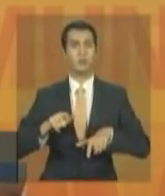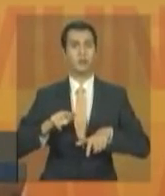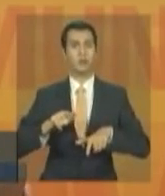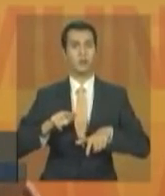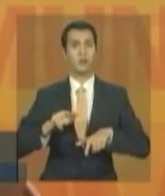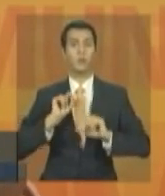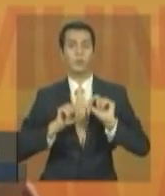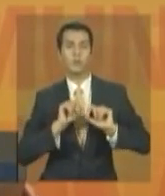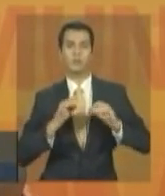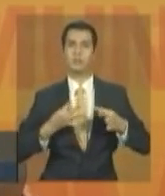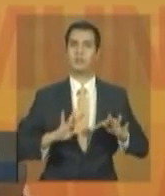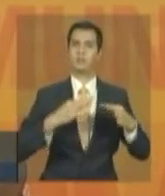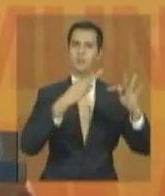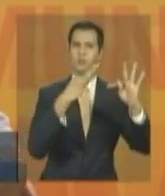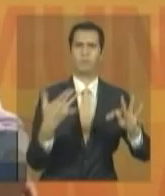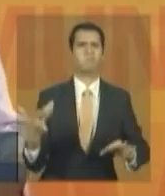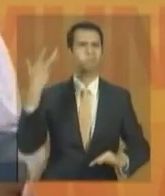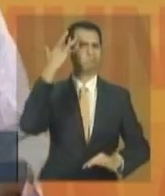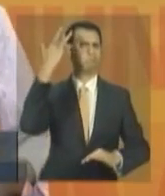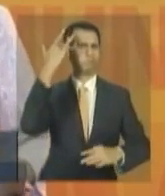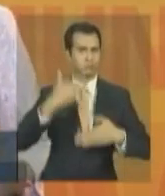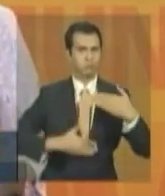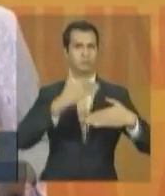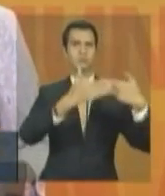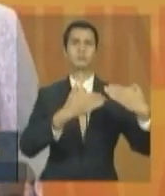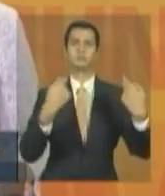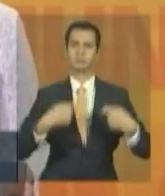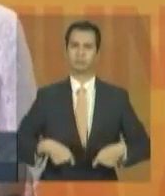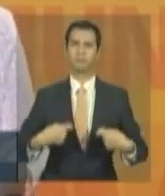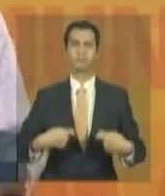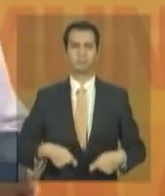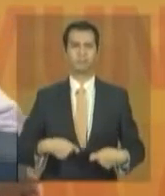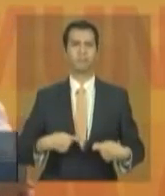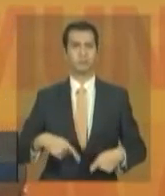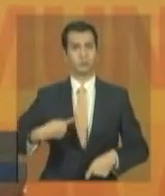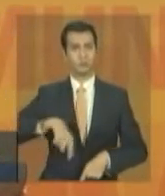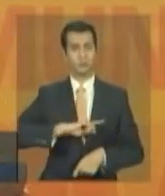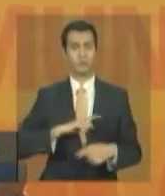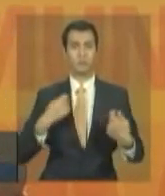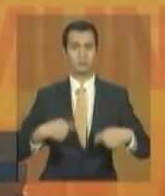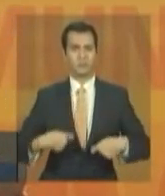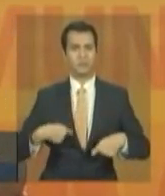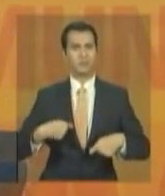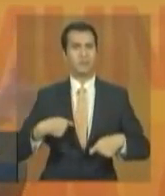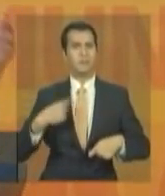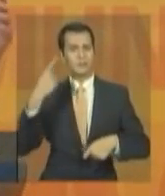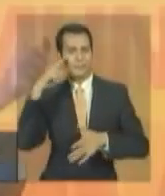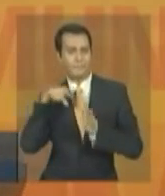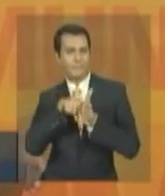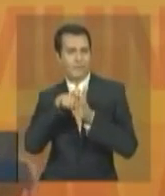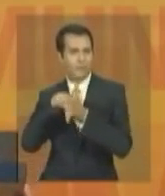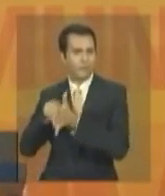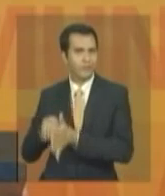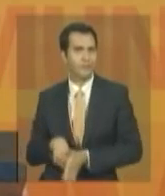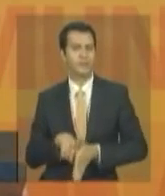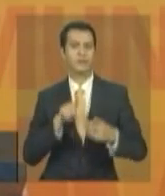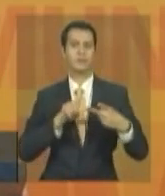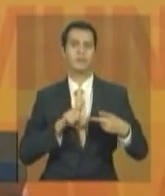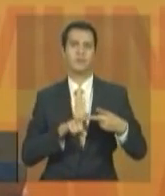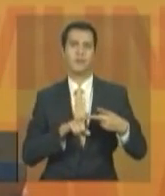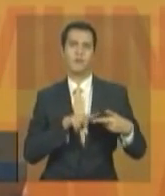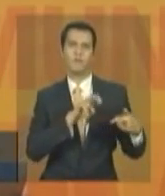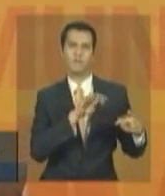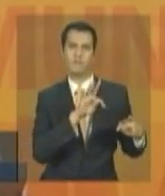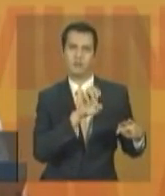capacitar tecnologicamente, vamos aplicar sim em inteligência, vamos usar os nossos